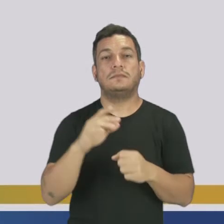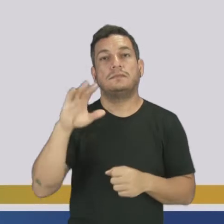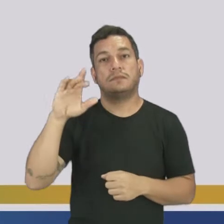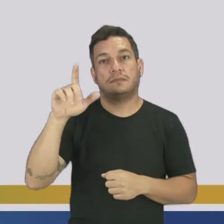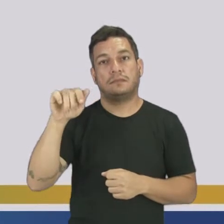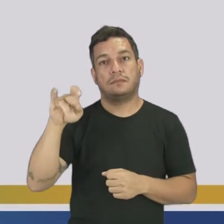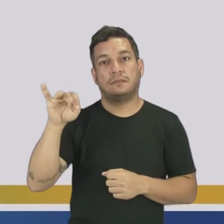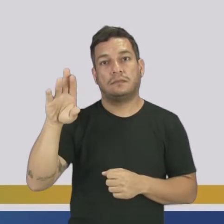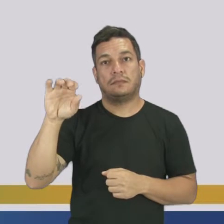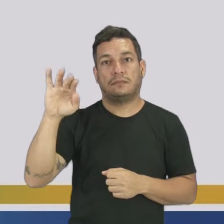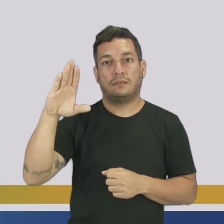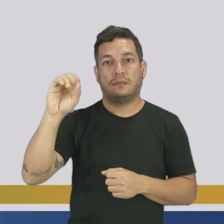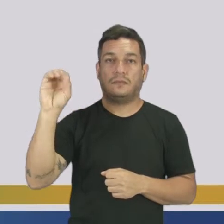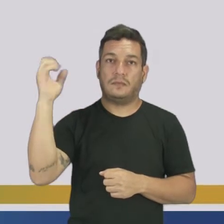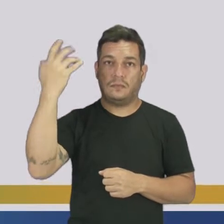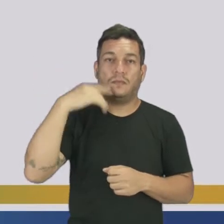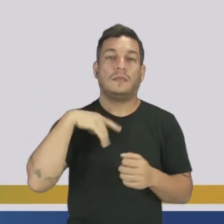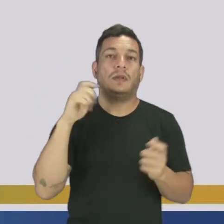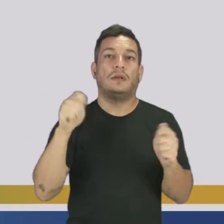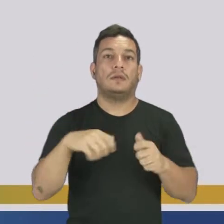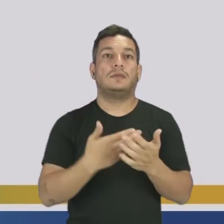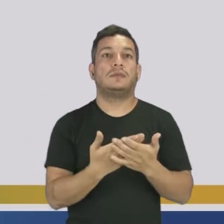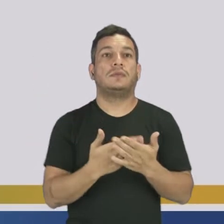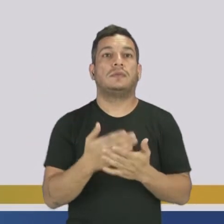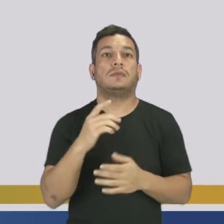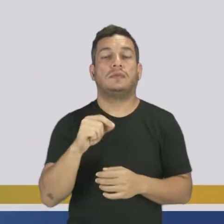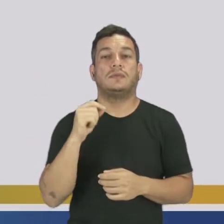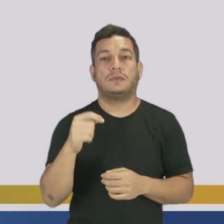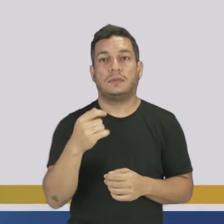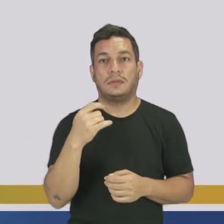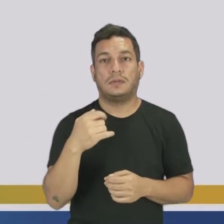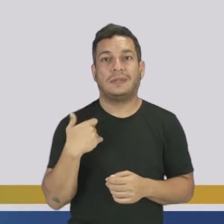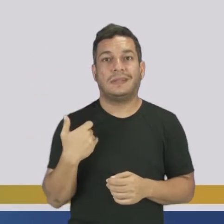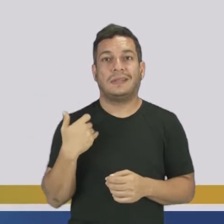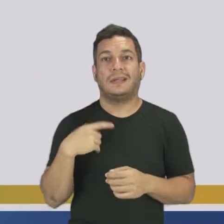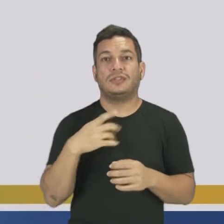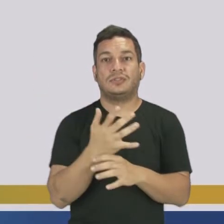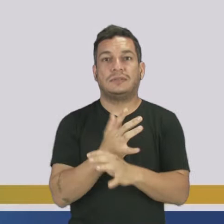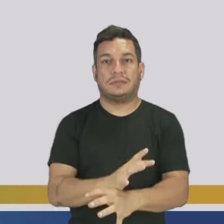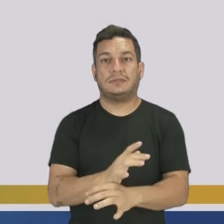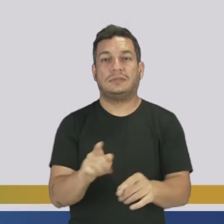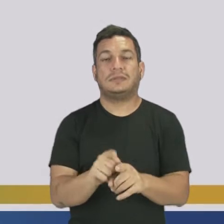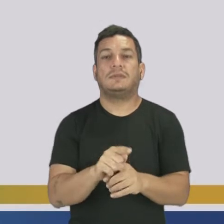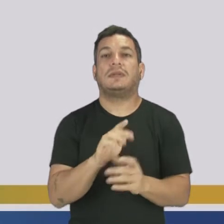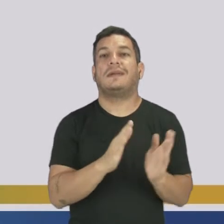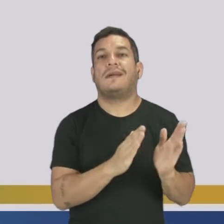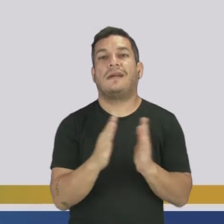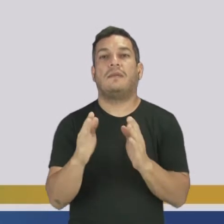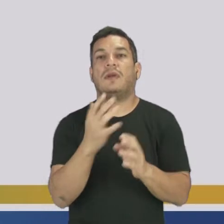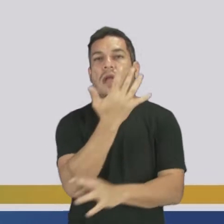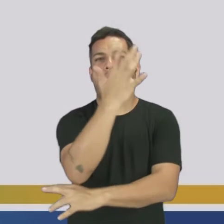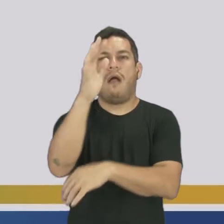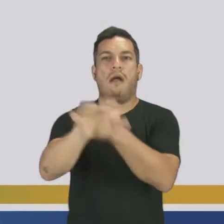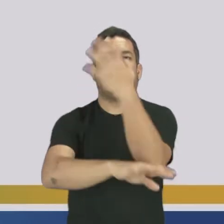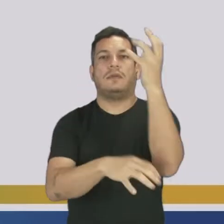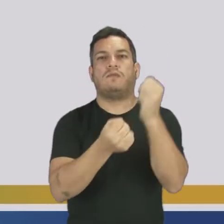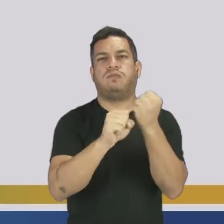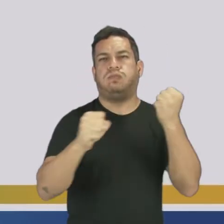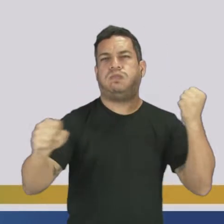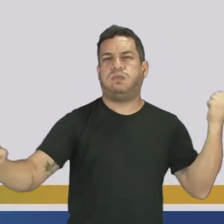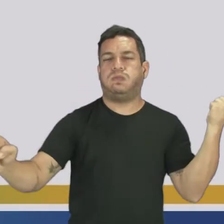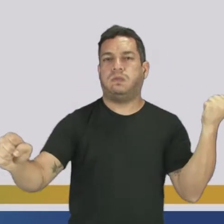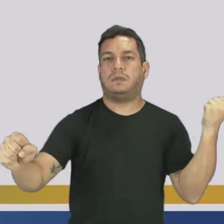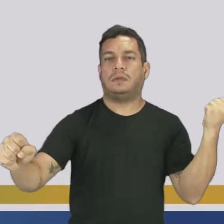climáticos. Possibilita o estudo da idade de fósseis e até mesmo determinar a época em que grandes florestas ou